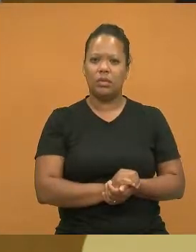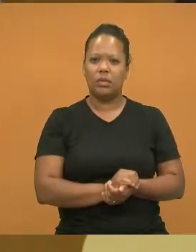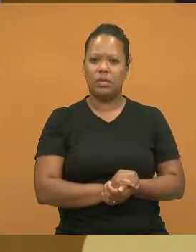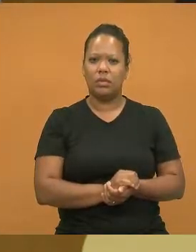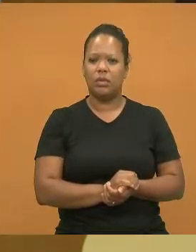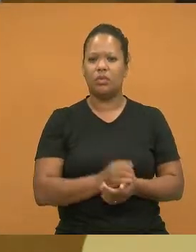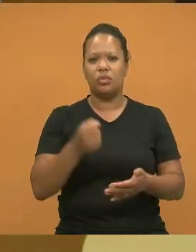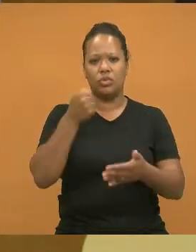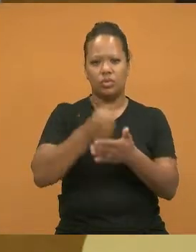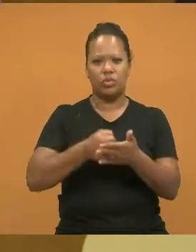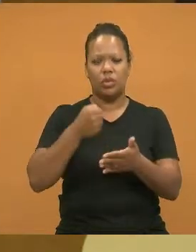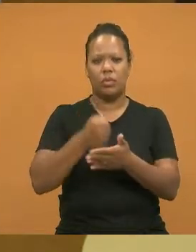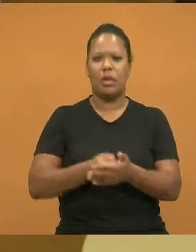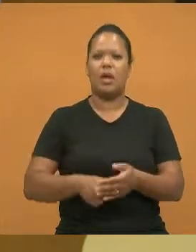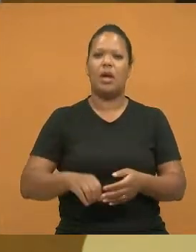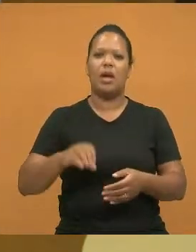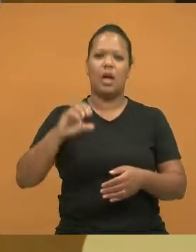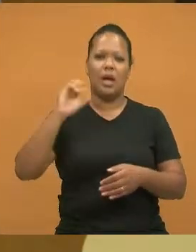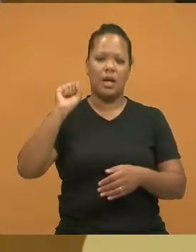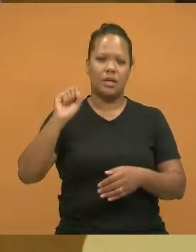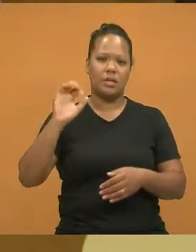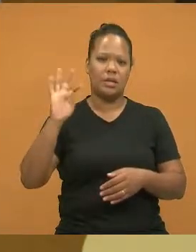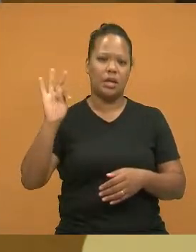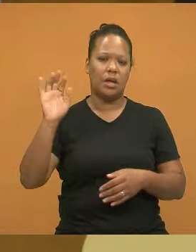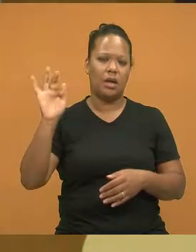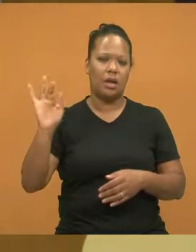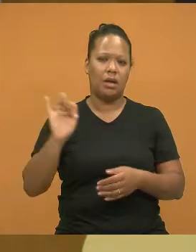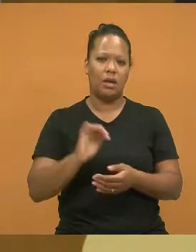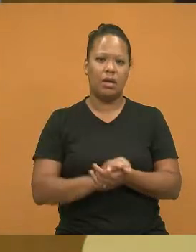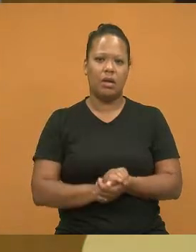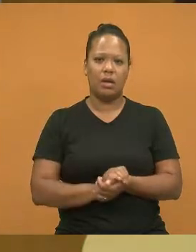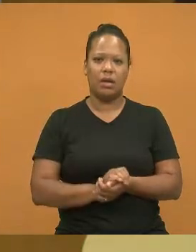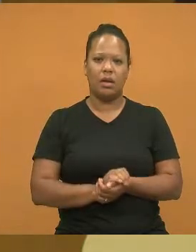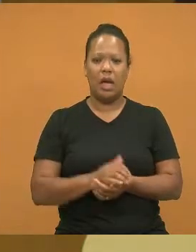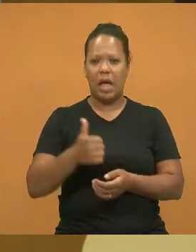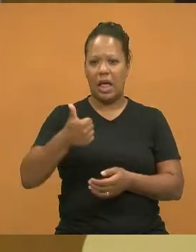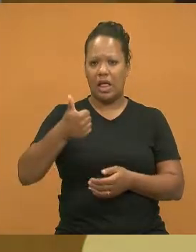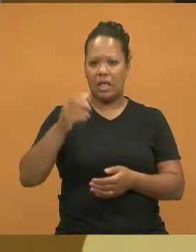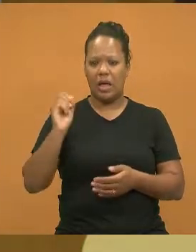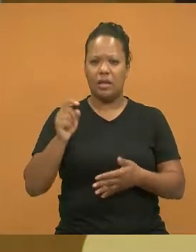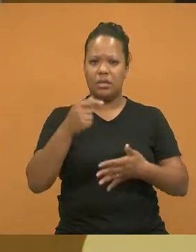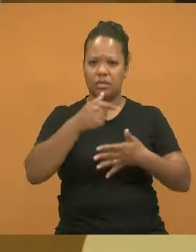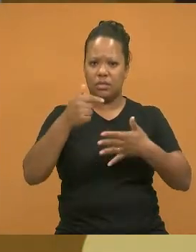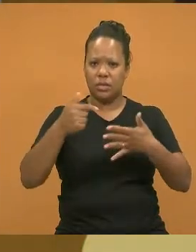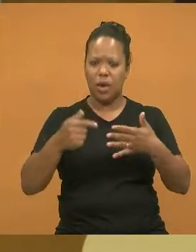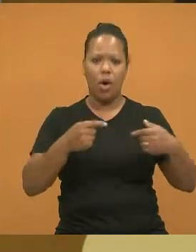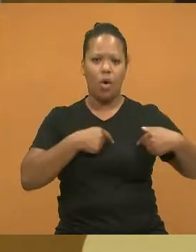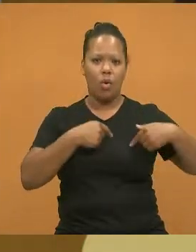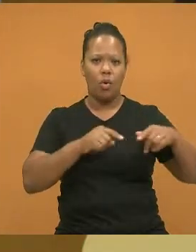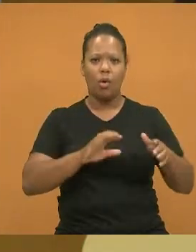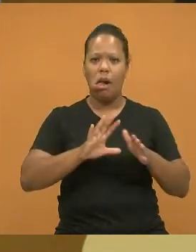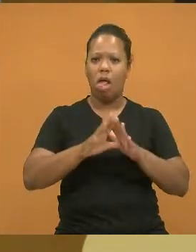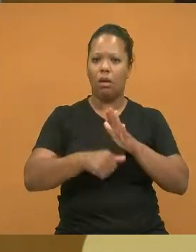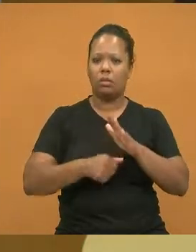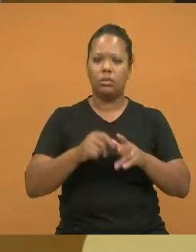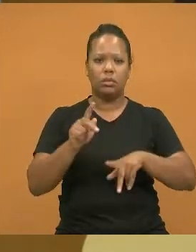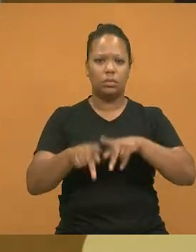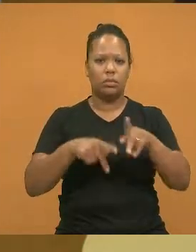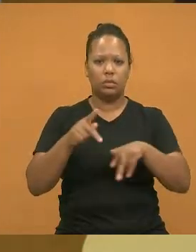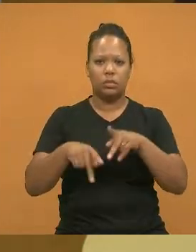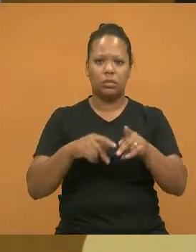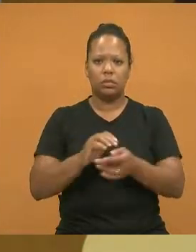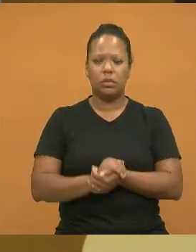o STF, e dizendo que o projeto das 10 medidas contra a corrupção, que eles alegam que o povo